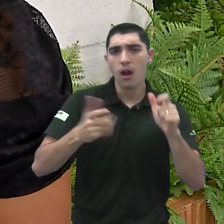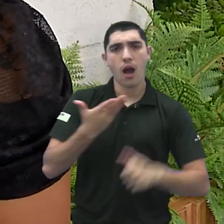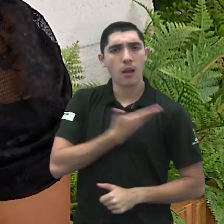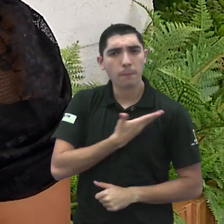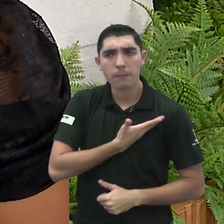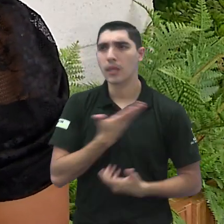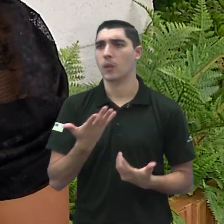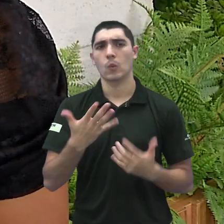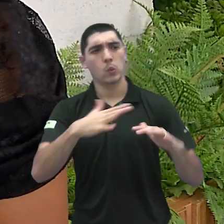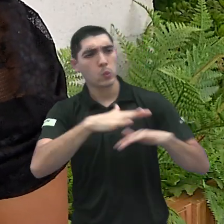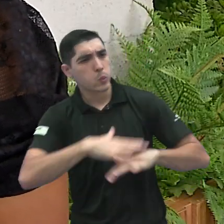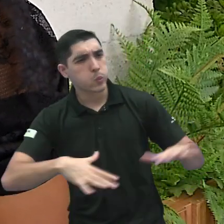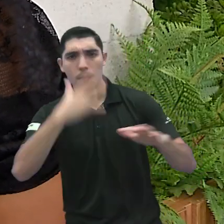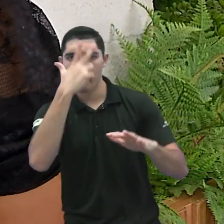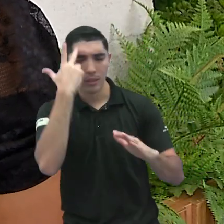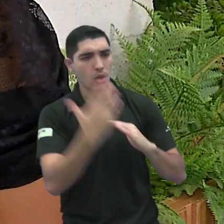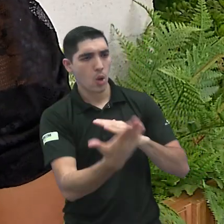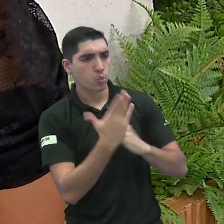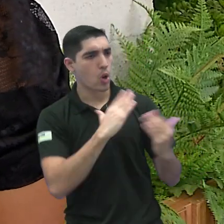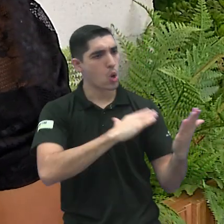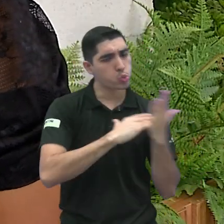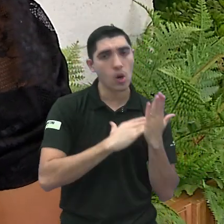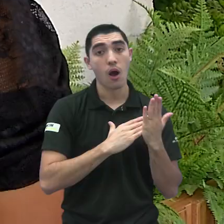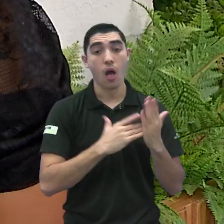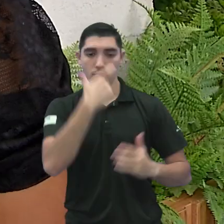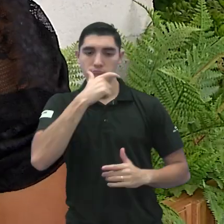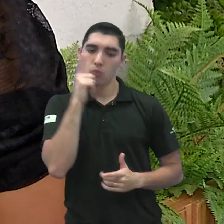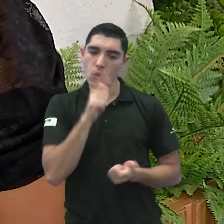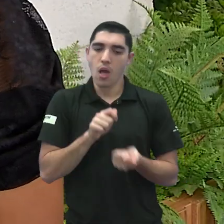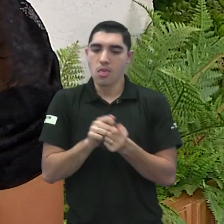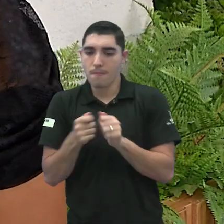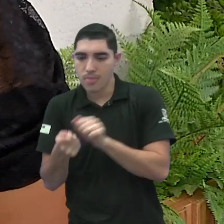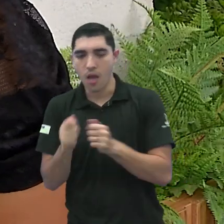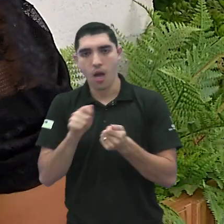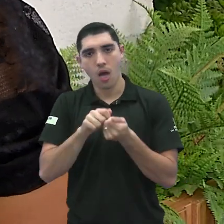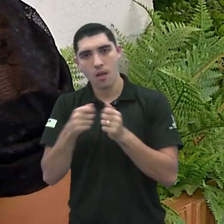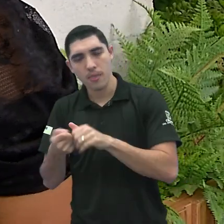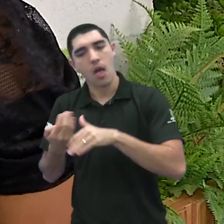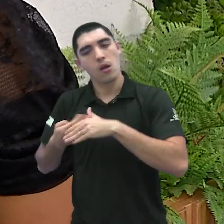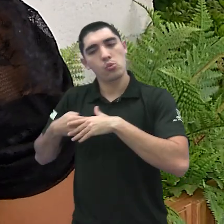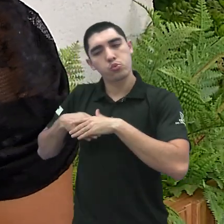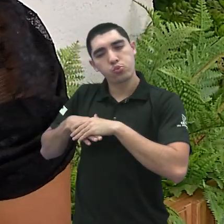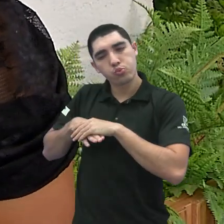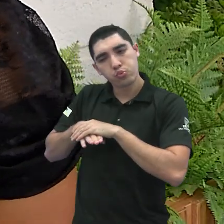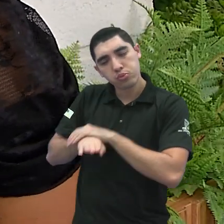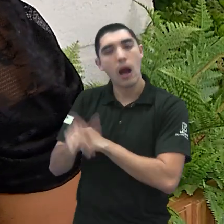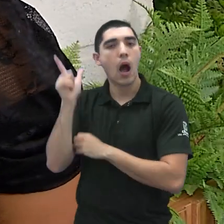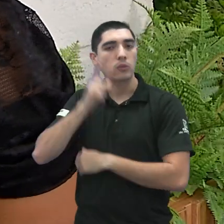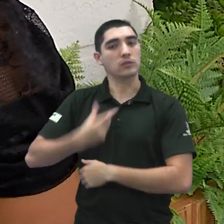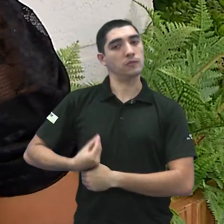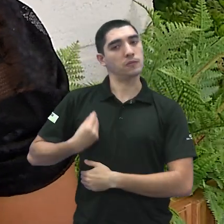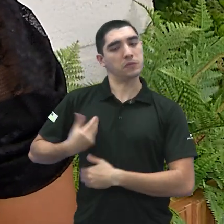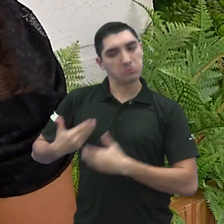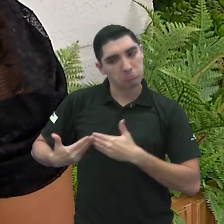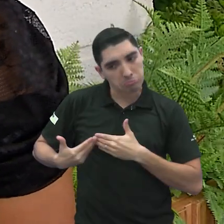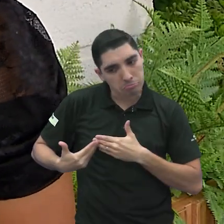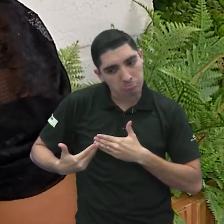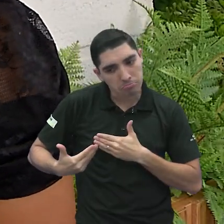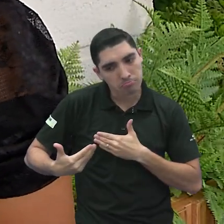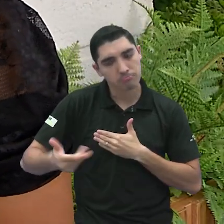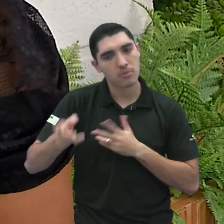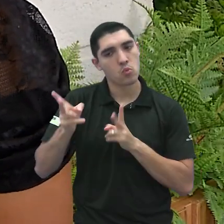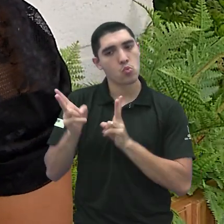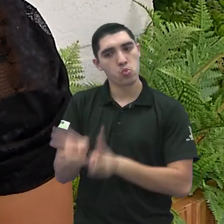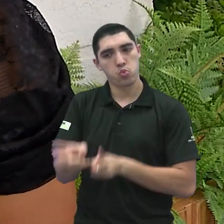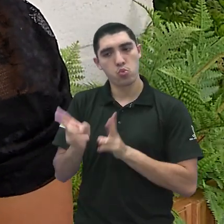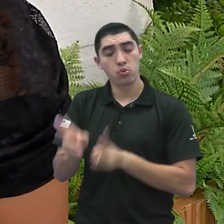familiares, que isso é muito importante. Não só familiares, as pessoas, colegas, amigos, com a ajuda das pessoas, a gente vai conseguindo se encaixar tudo